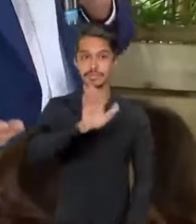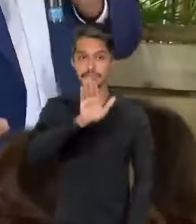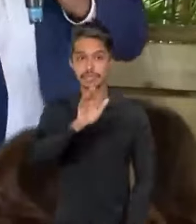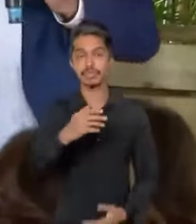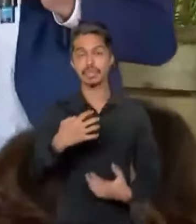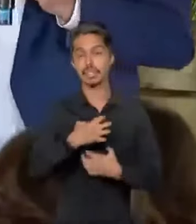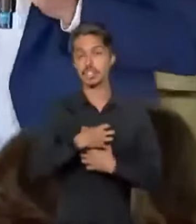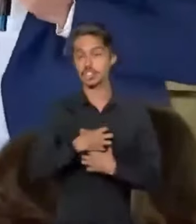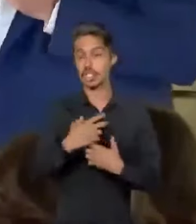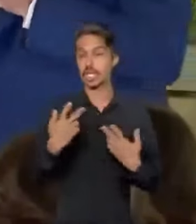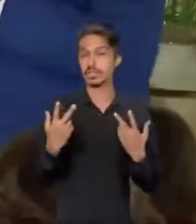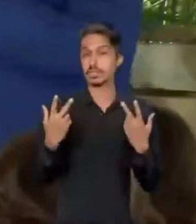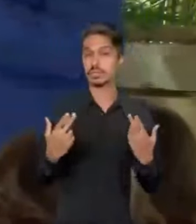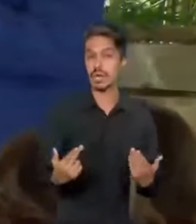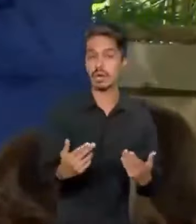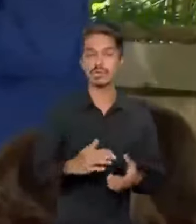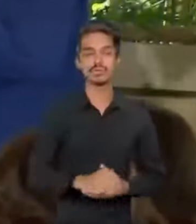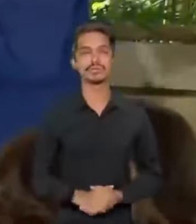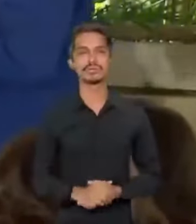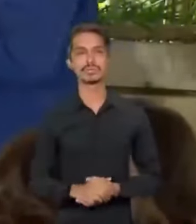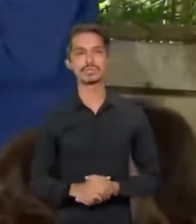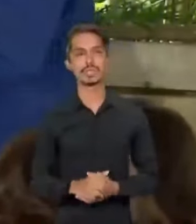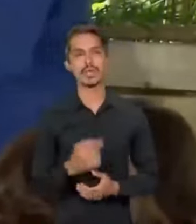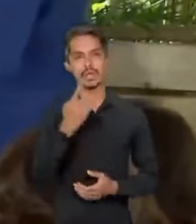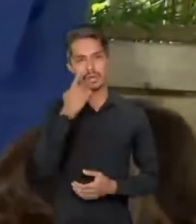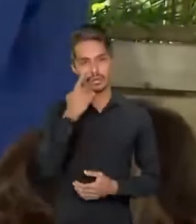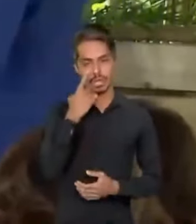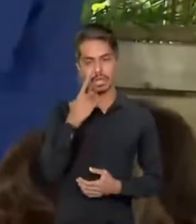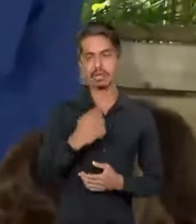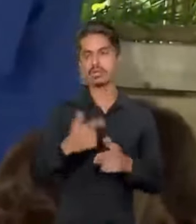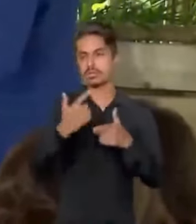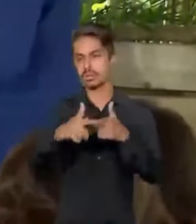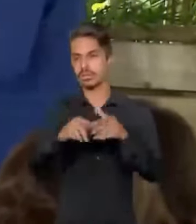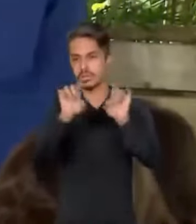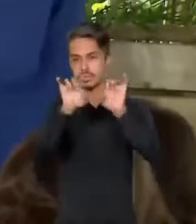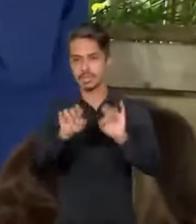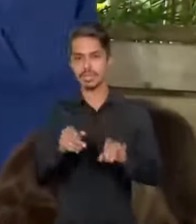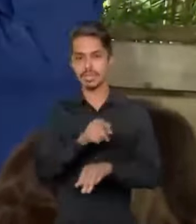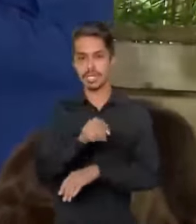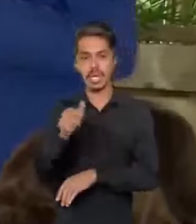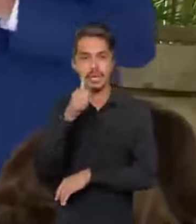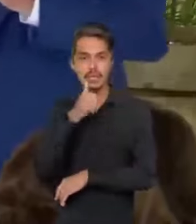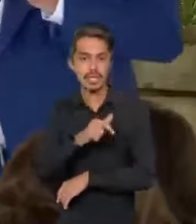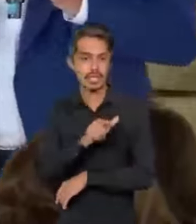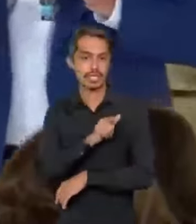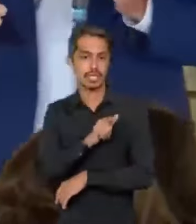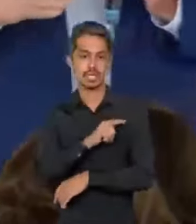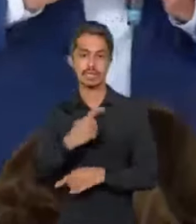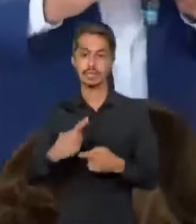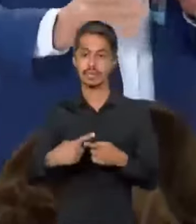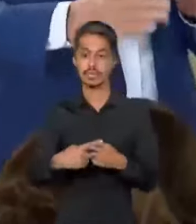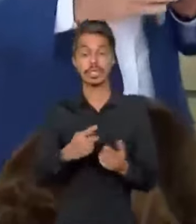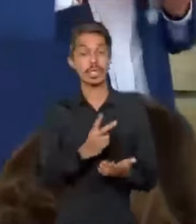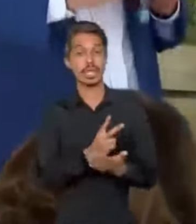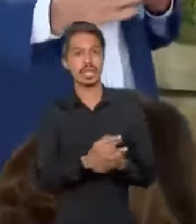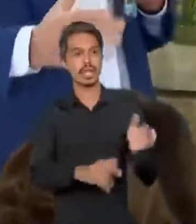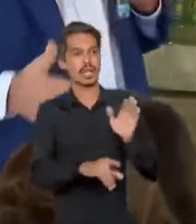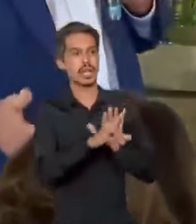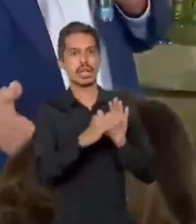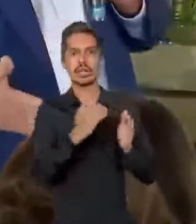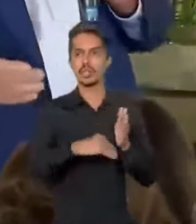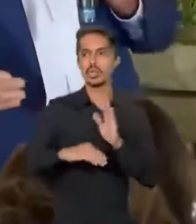de condições, levando em conta os problemas especiais que têm as mulheres, que mesmo que pela lei seja